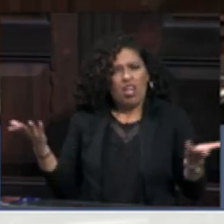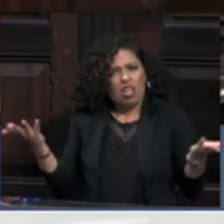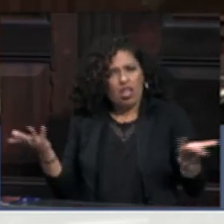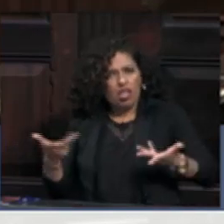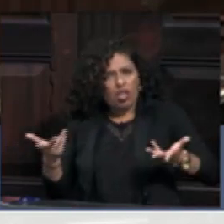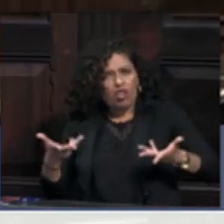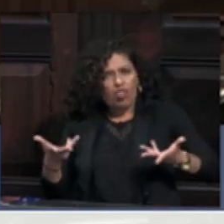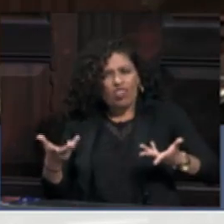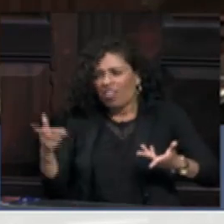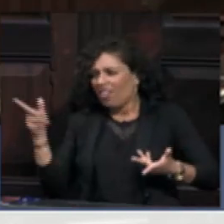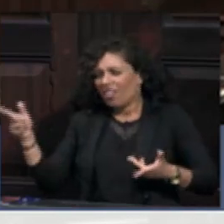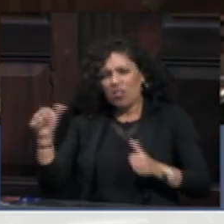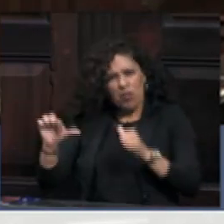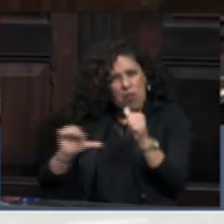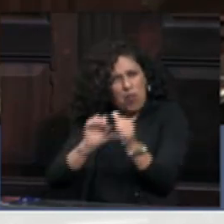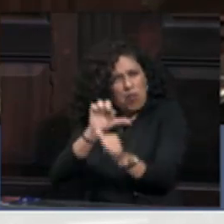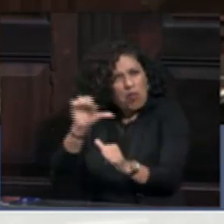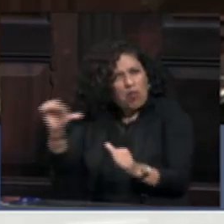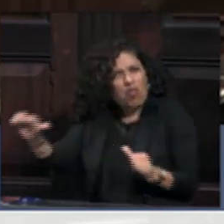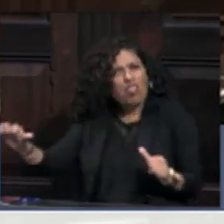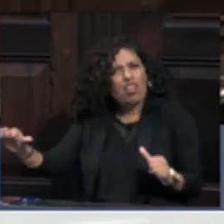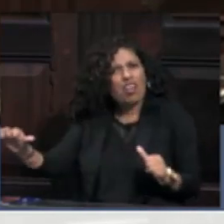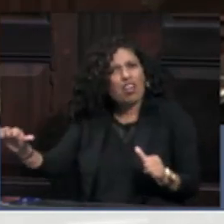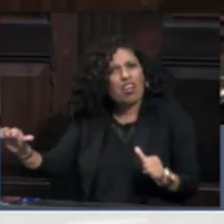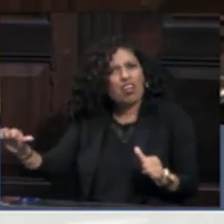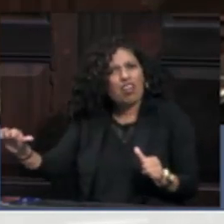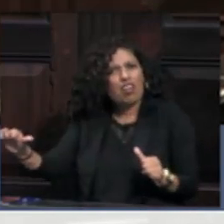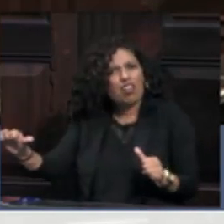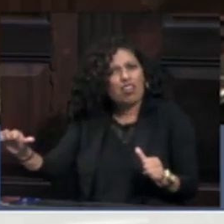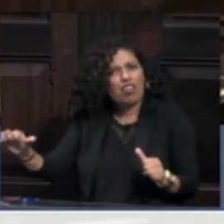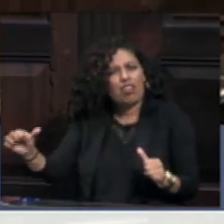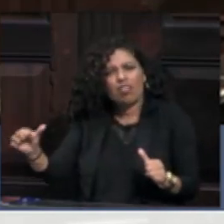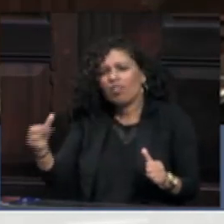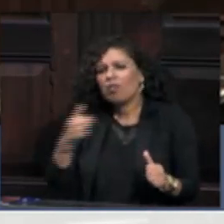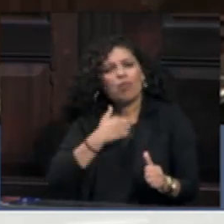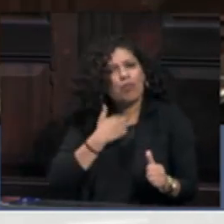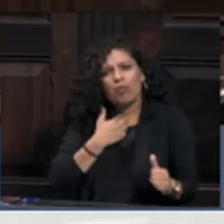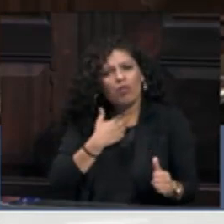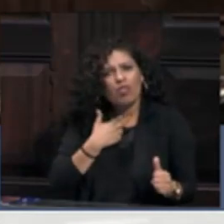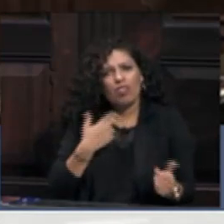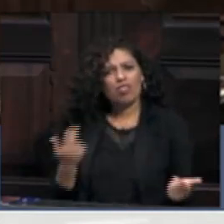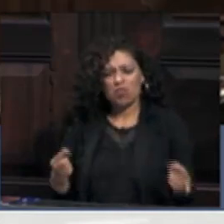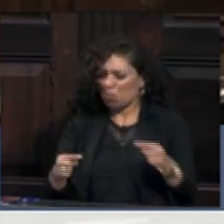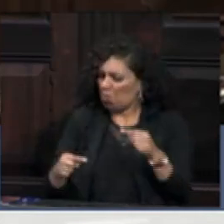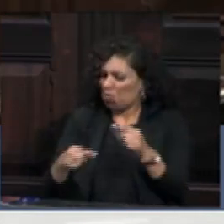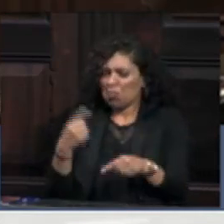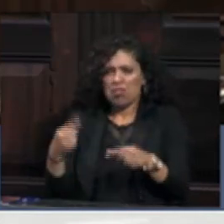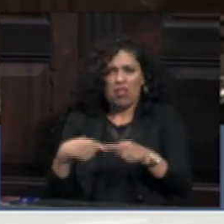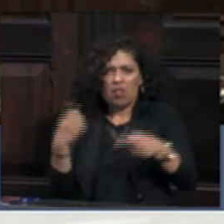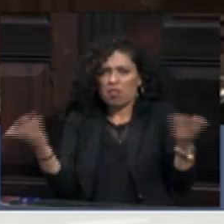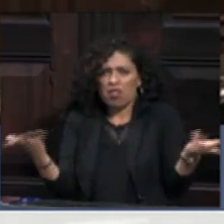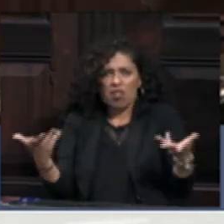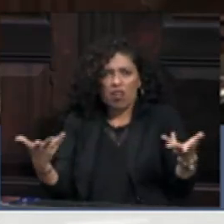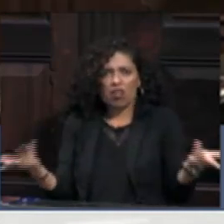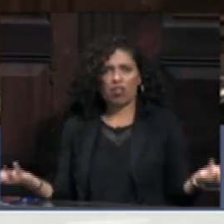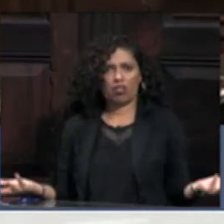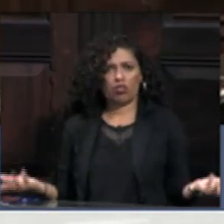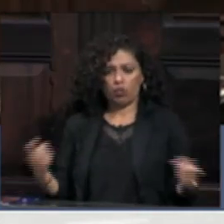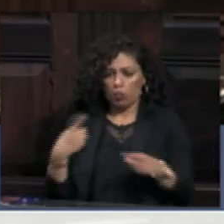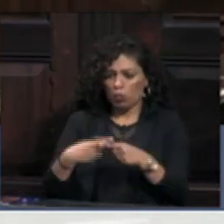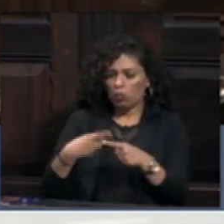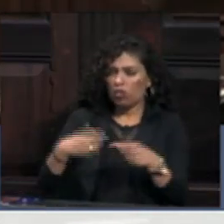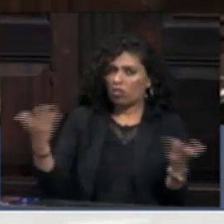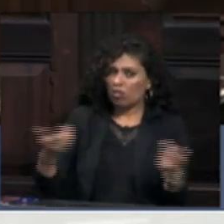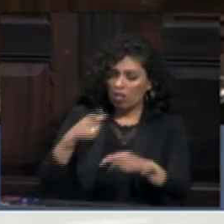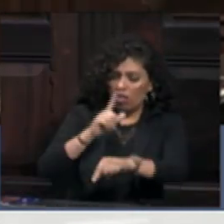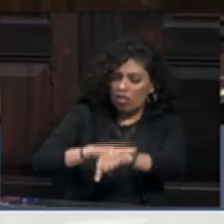sentido essa queda de braço num momento tão importante para o